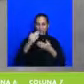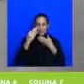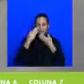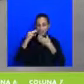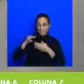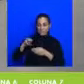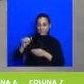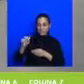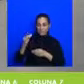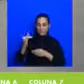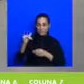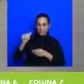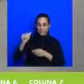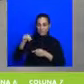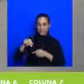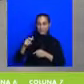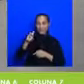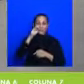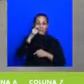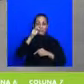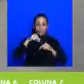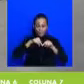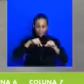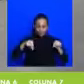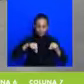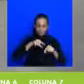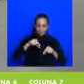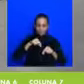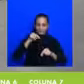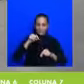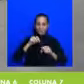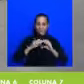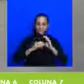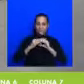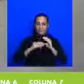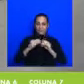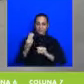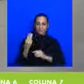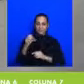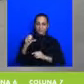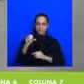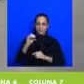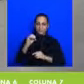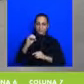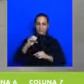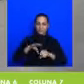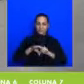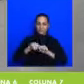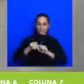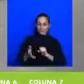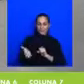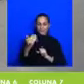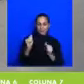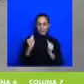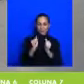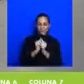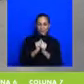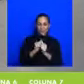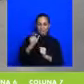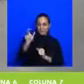Obrigado, Mariana. Vamos confirmar os números sorteados no concurso 390 do Super 7. Confira